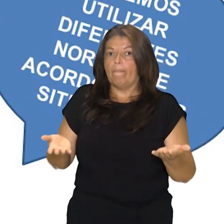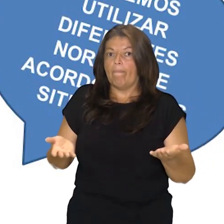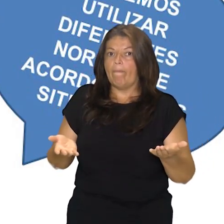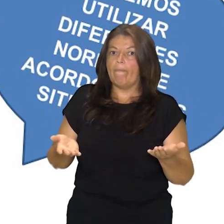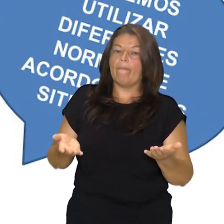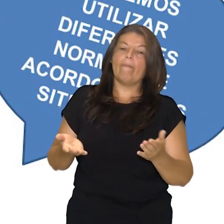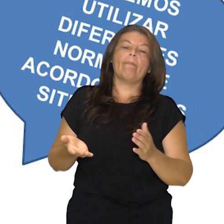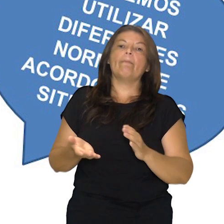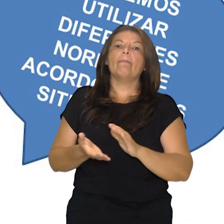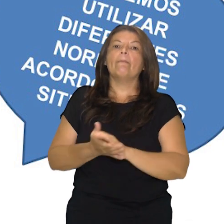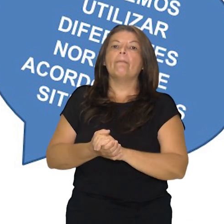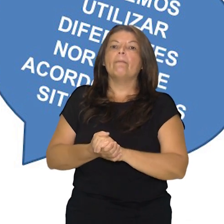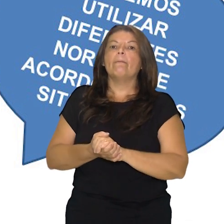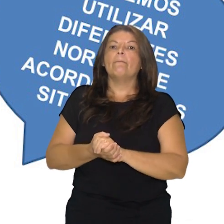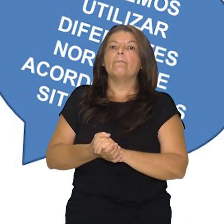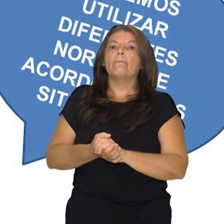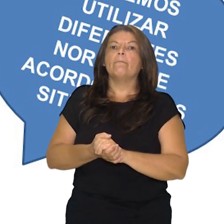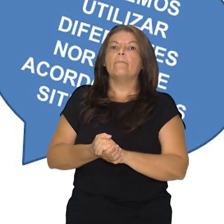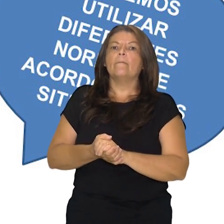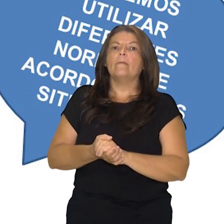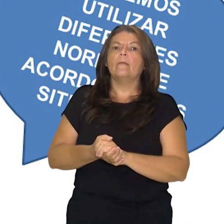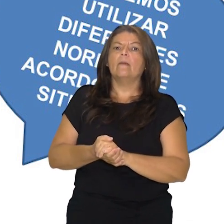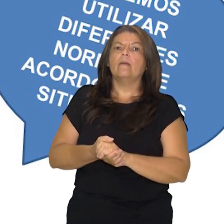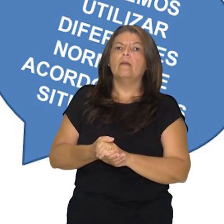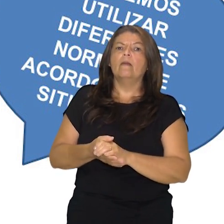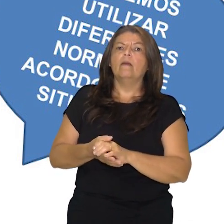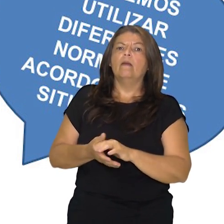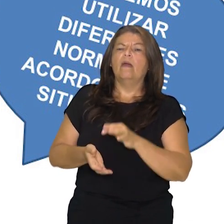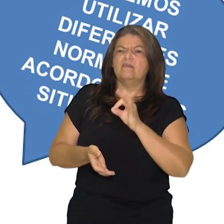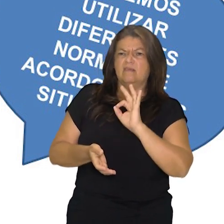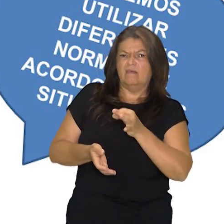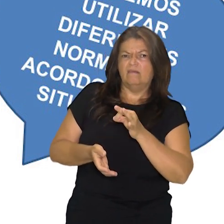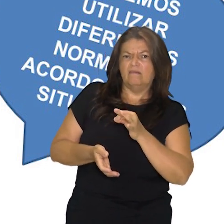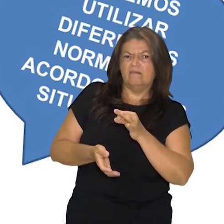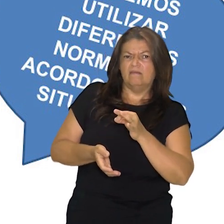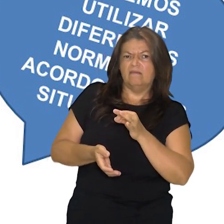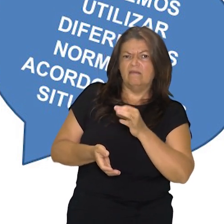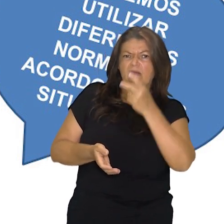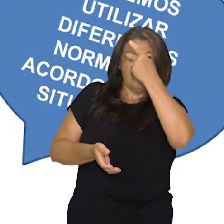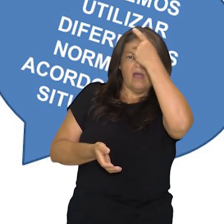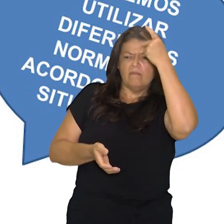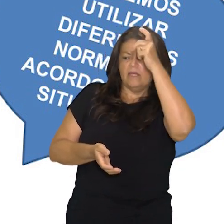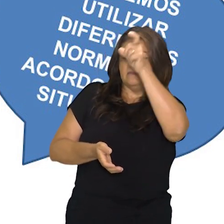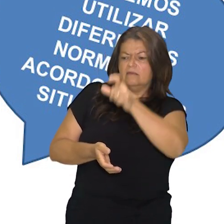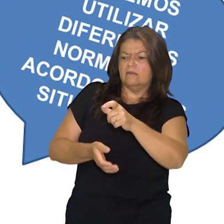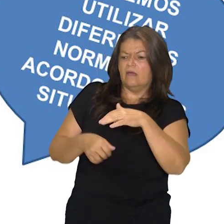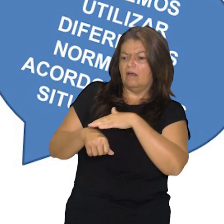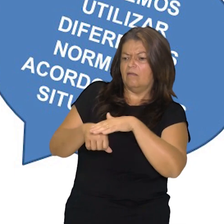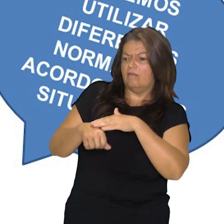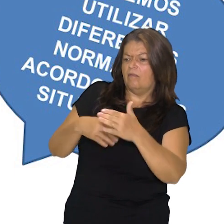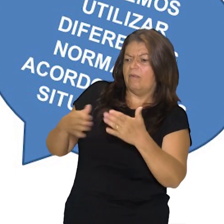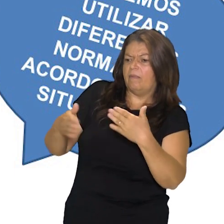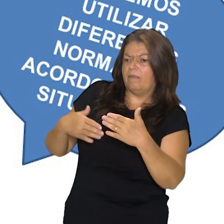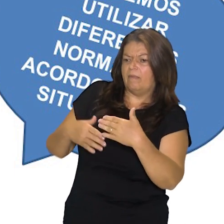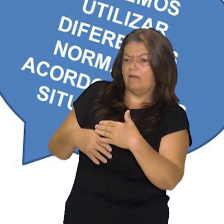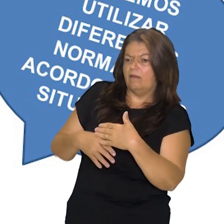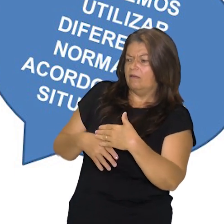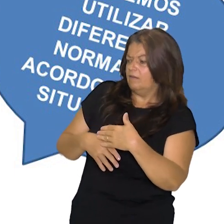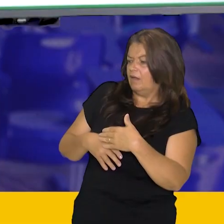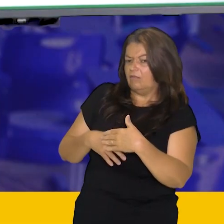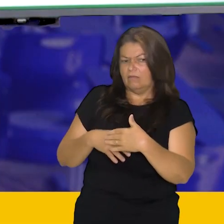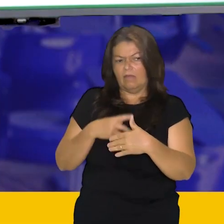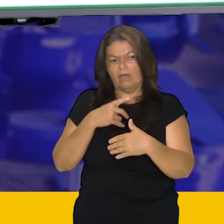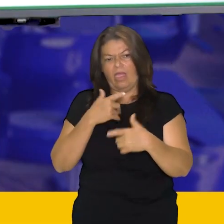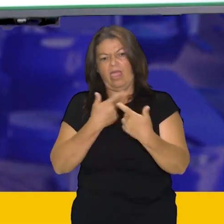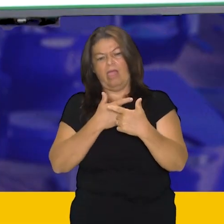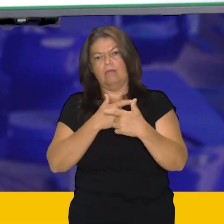Então, é certo rir de quem fala diferente? Não, né? Nós precisamos respeitar as